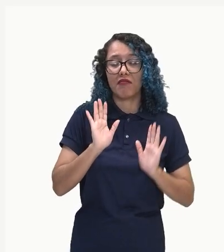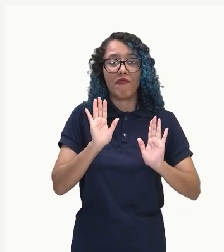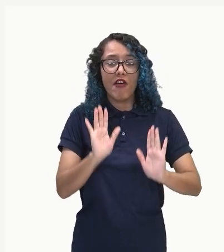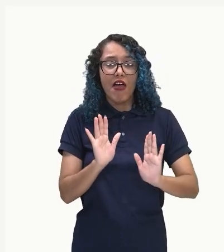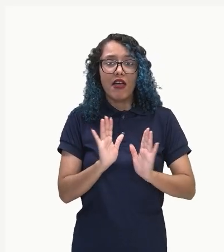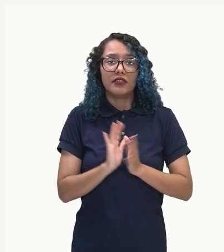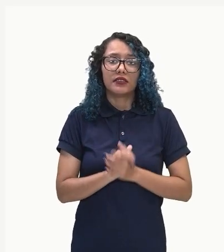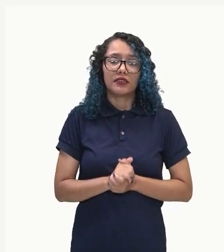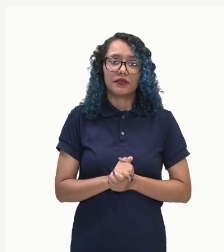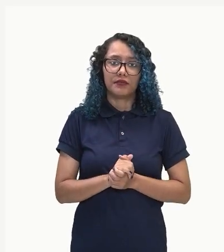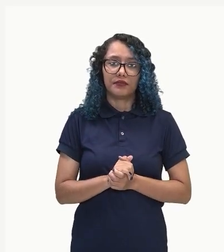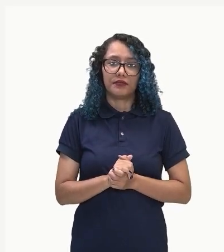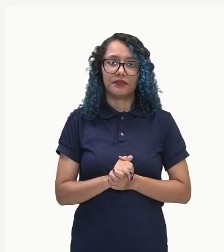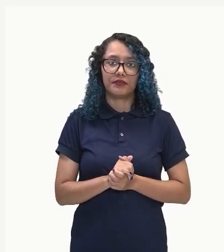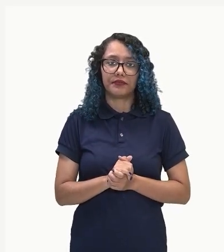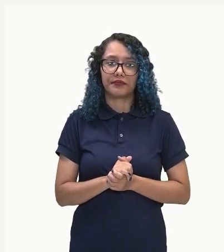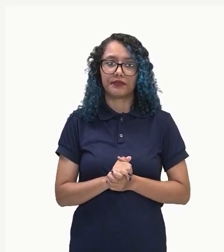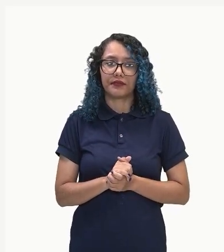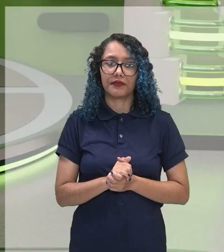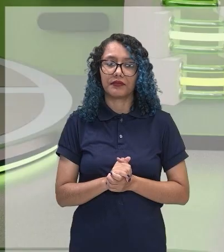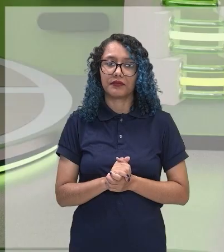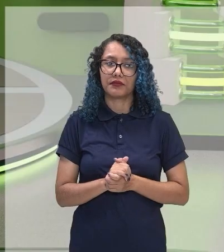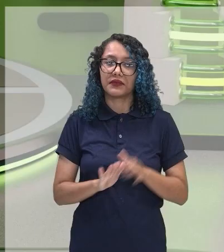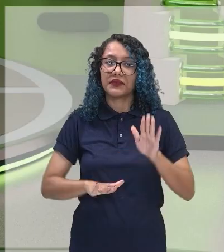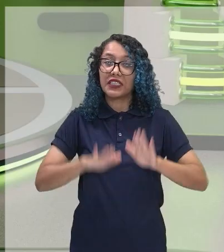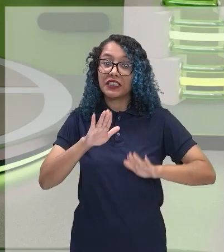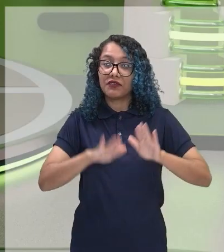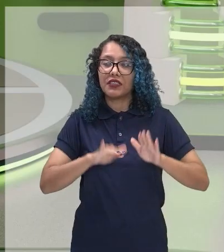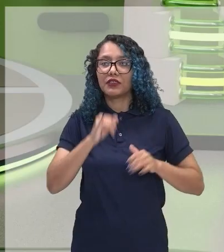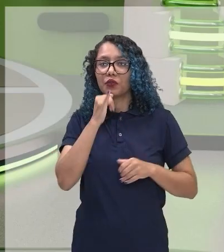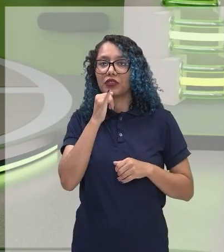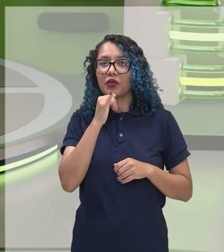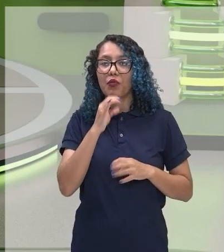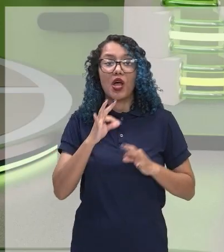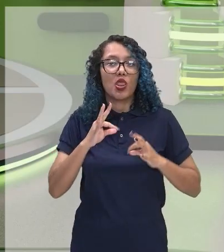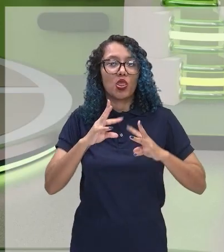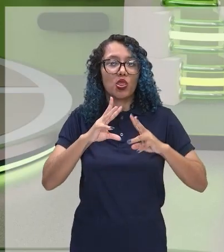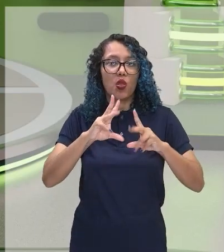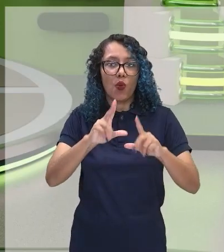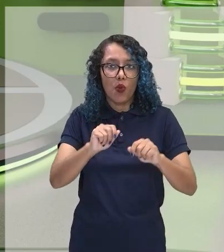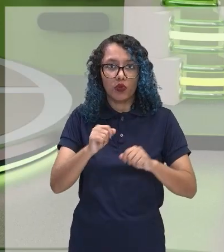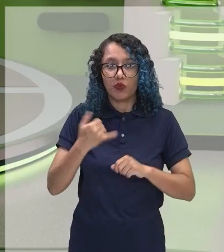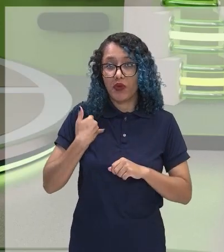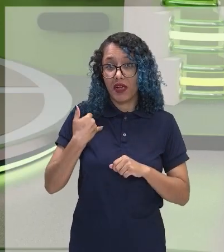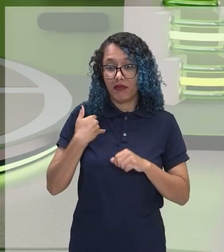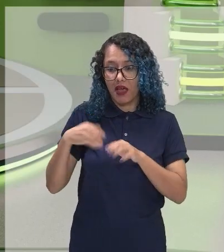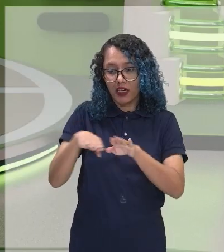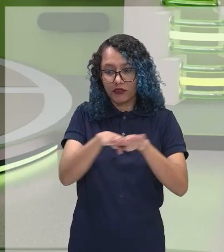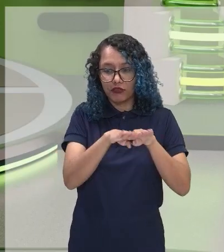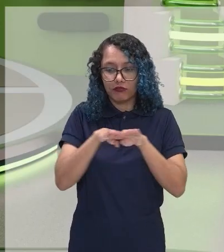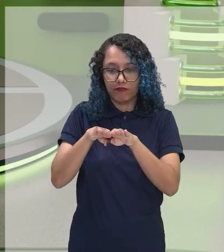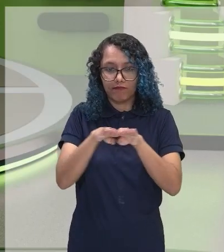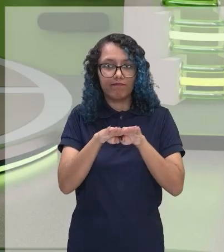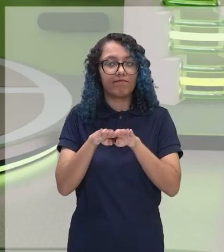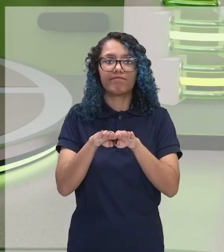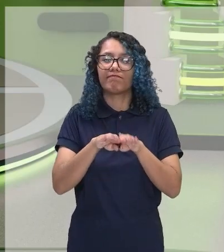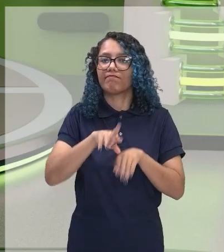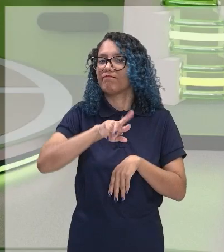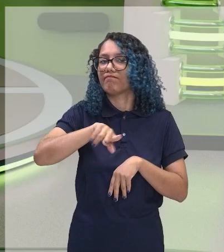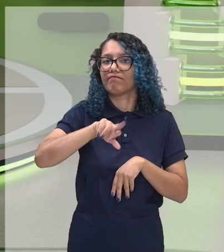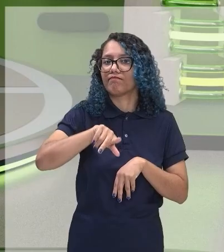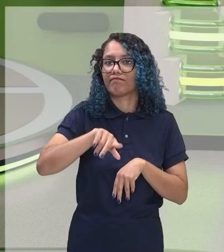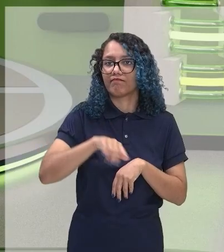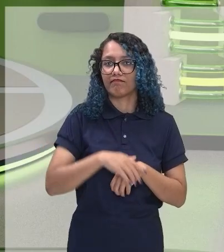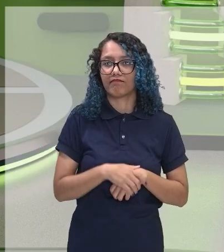sabe também que muitas vezes a puberdade ela não vai acontecer para todos da mesma forma, né? Nem sempre